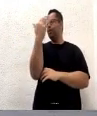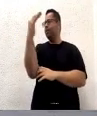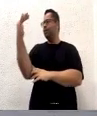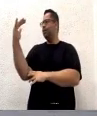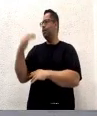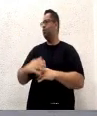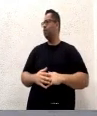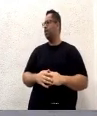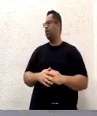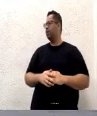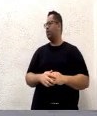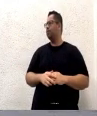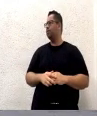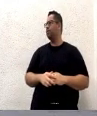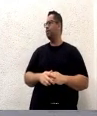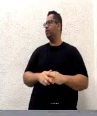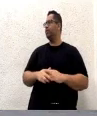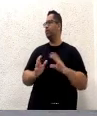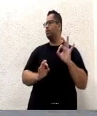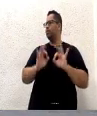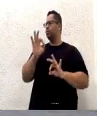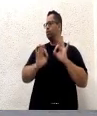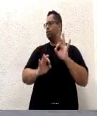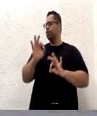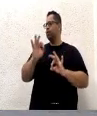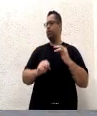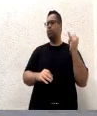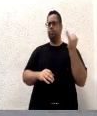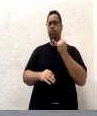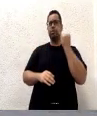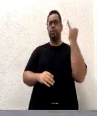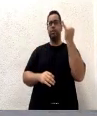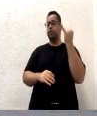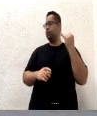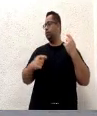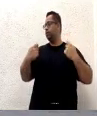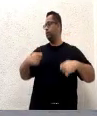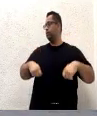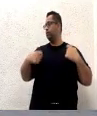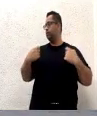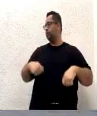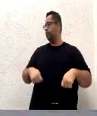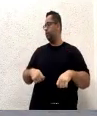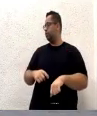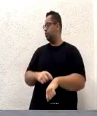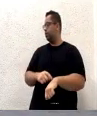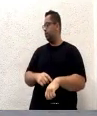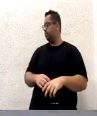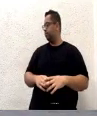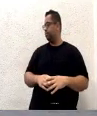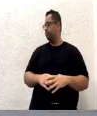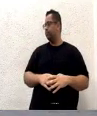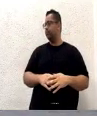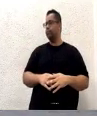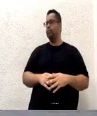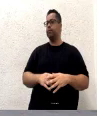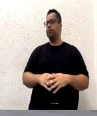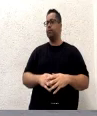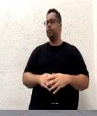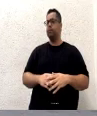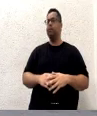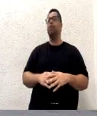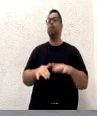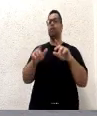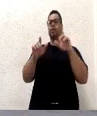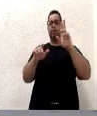enfim. É um projeto audacioso, né, que exige bastante, mas nós acreditamos muito, né, principalmente de utilizar